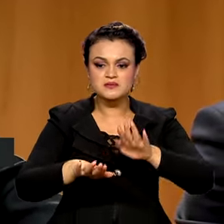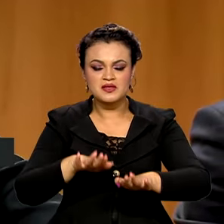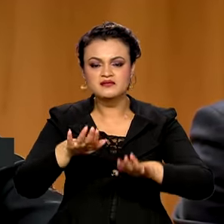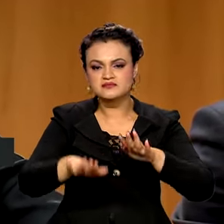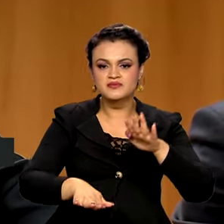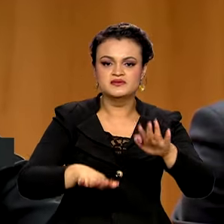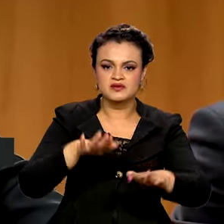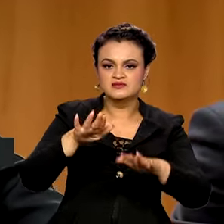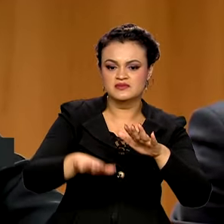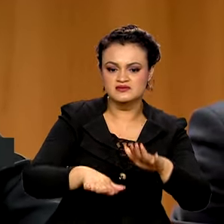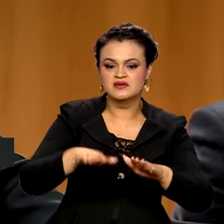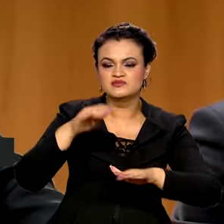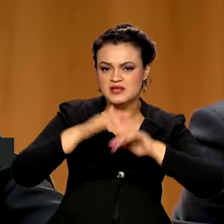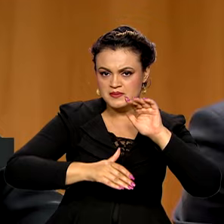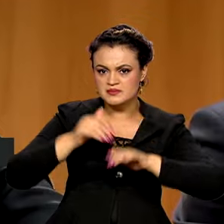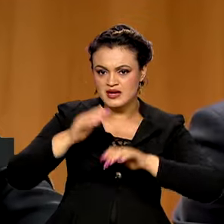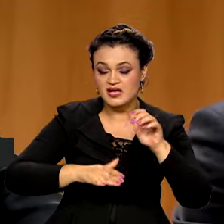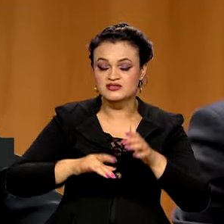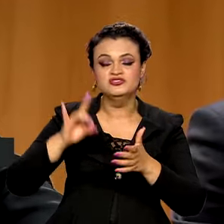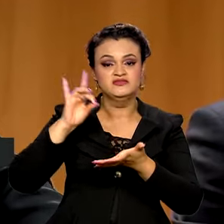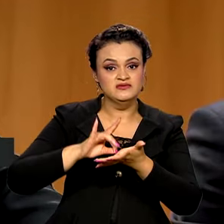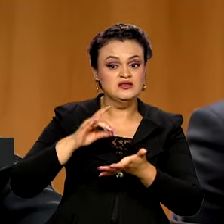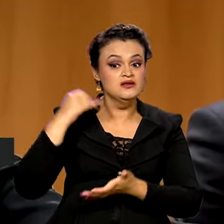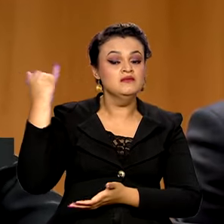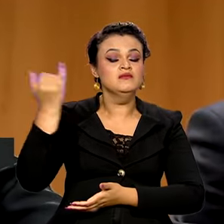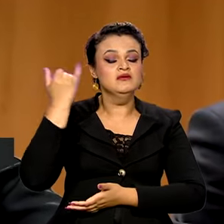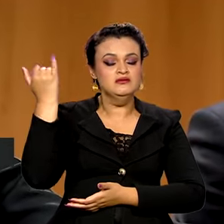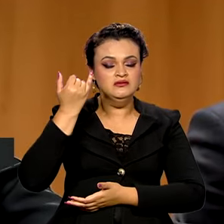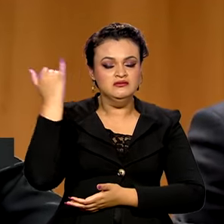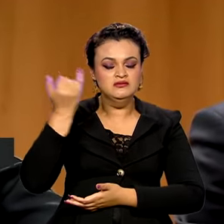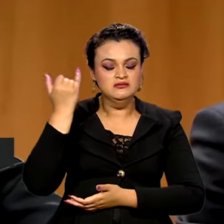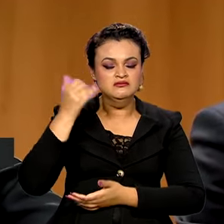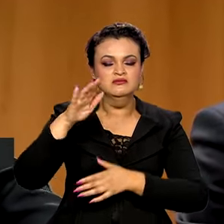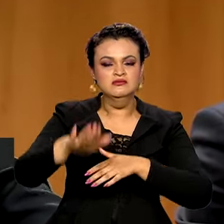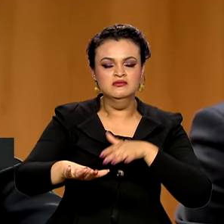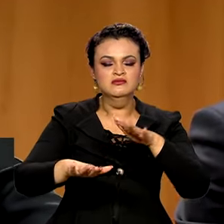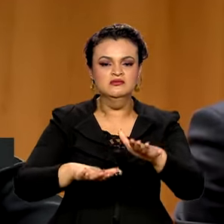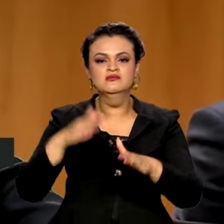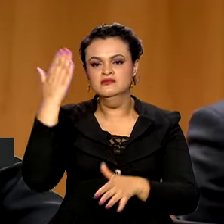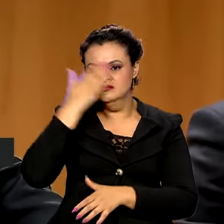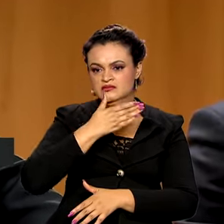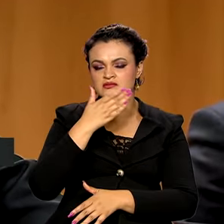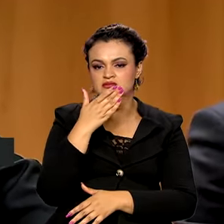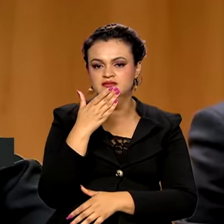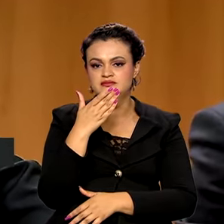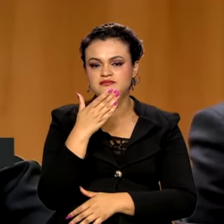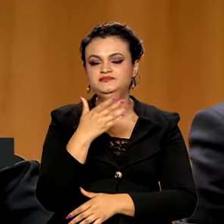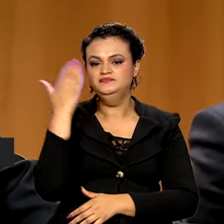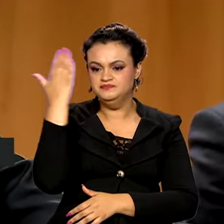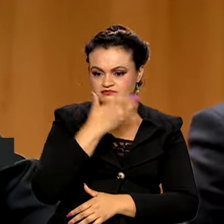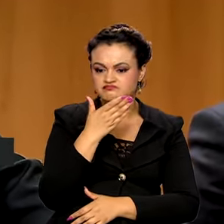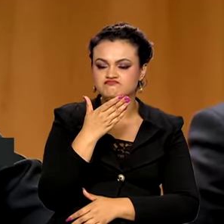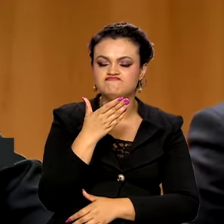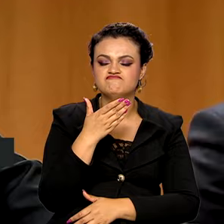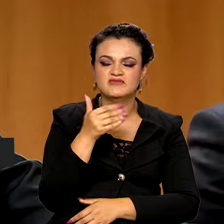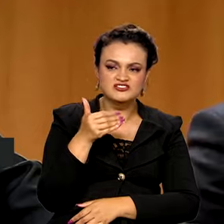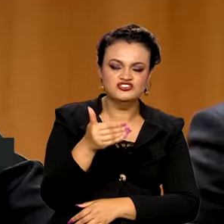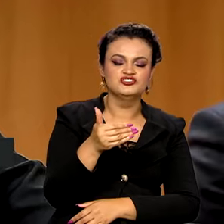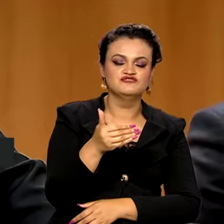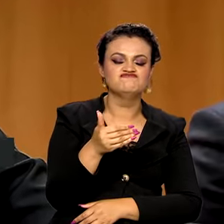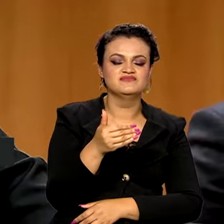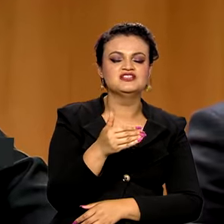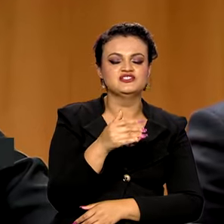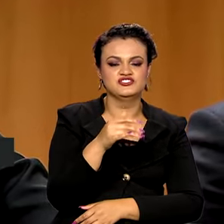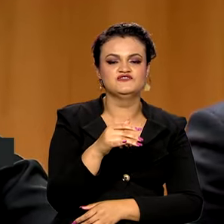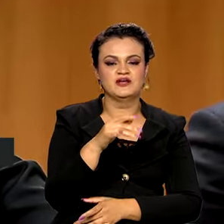concretos, efetivos, relevantíssimos que estão sendo dados, mostram que nós estamos próximos a